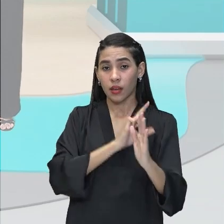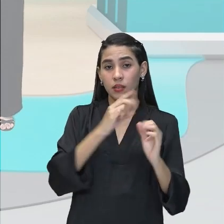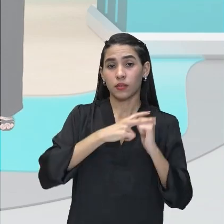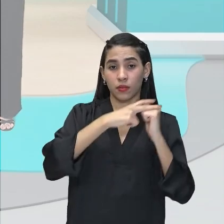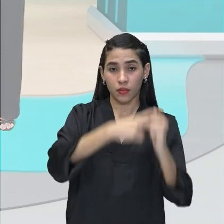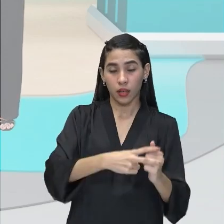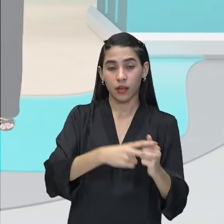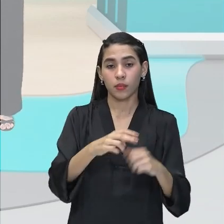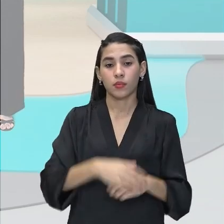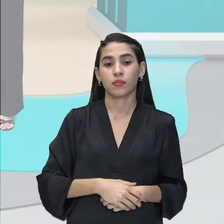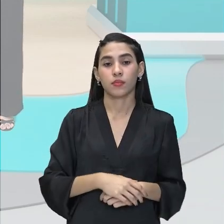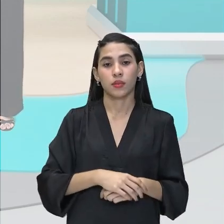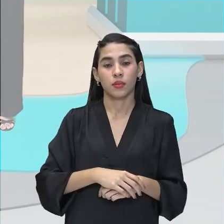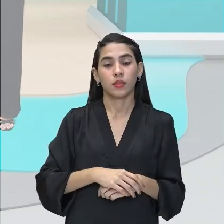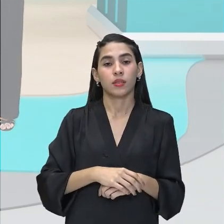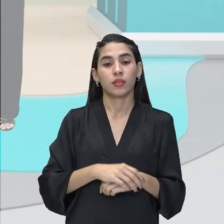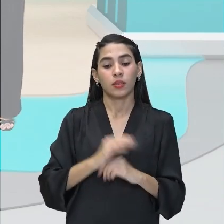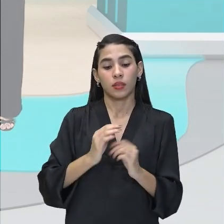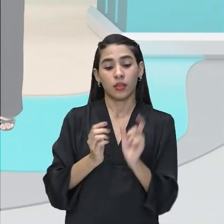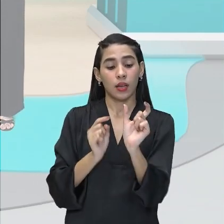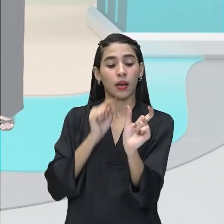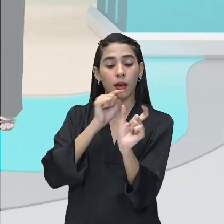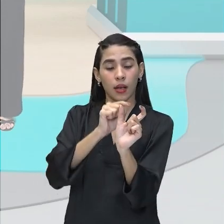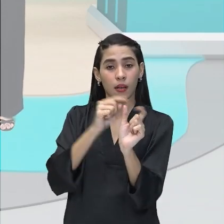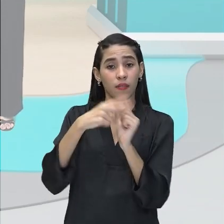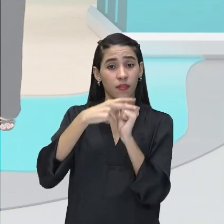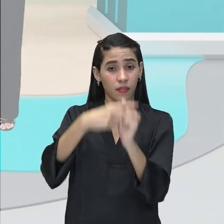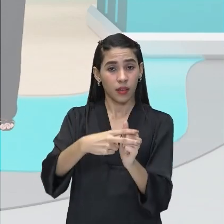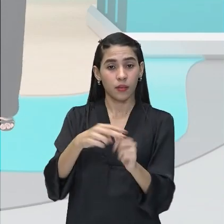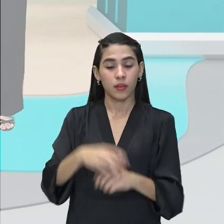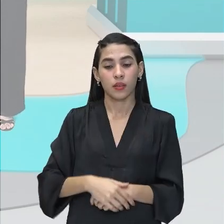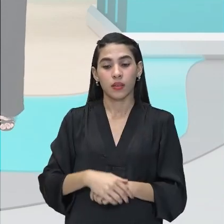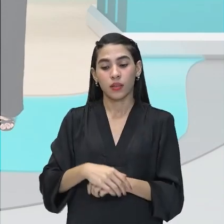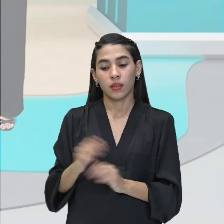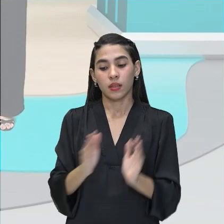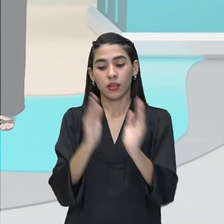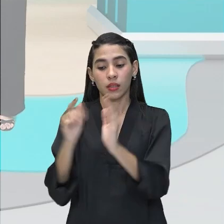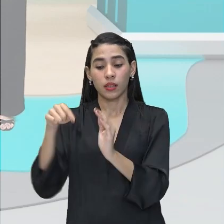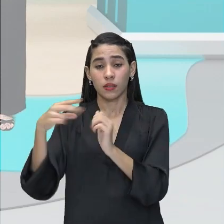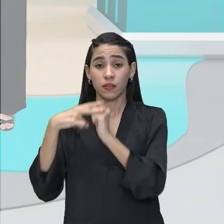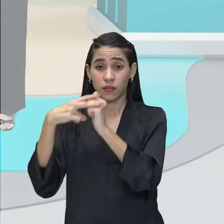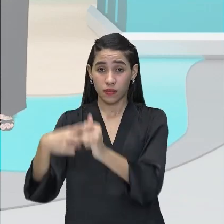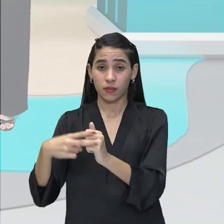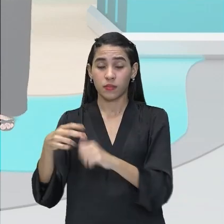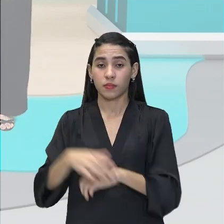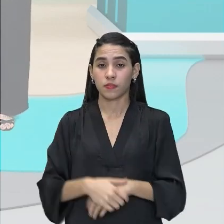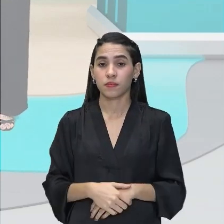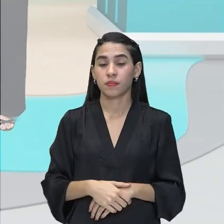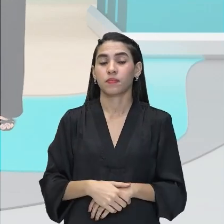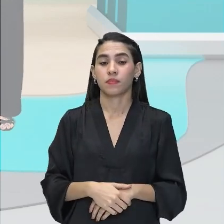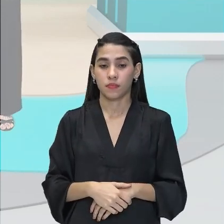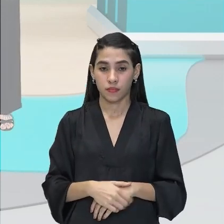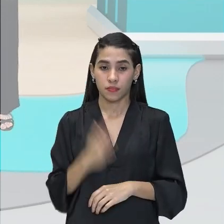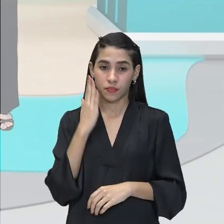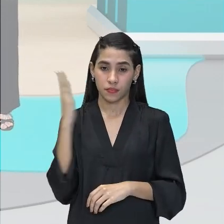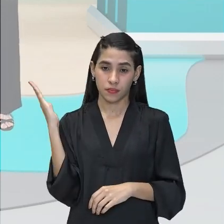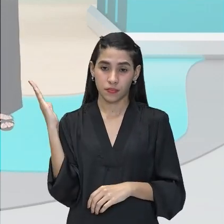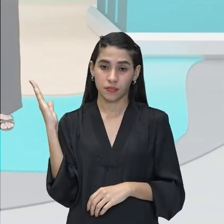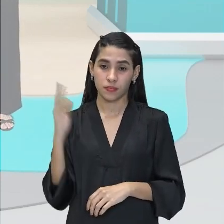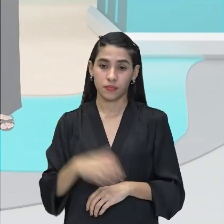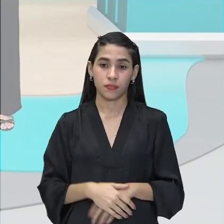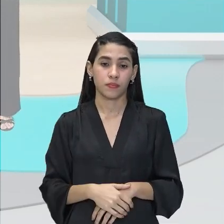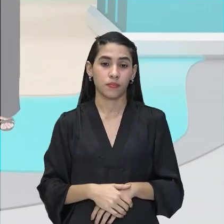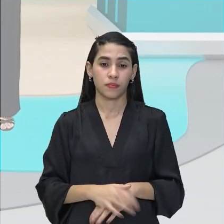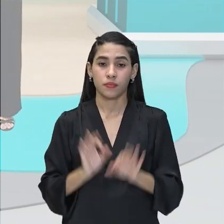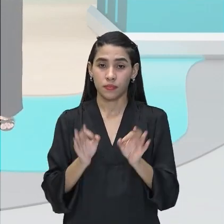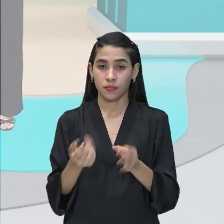atrativa, ele pode aparecer bem no meio do verbo e ele pode aparecer depois do verbo, como a gente está vendo aqui, certo? Então,